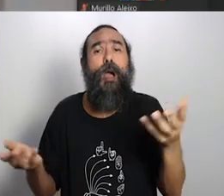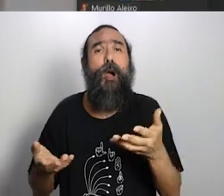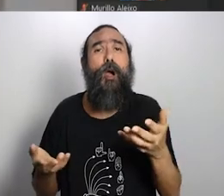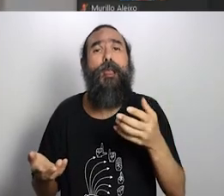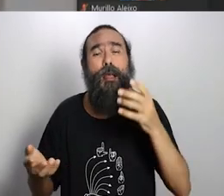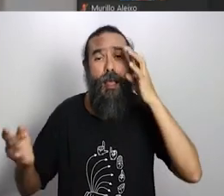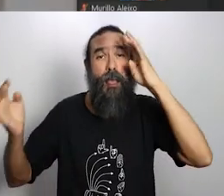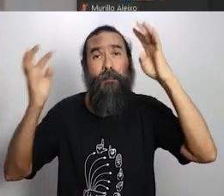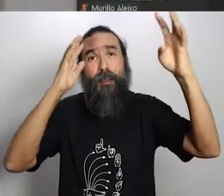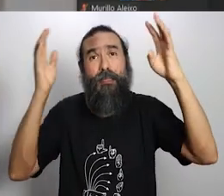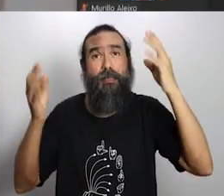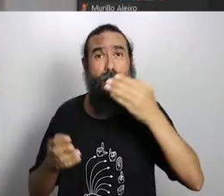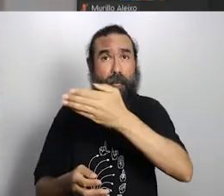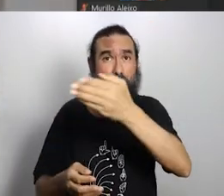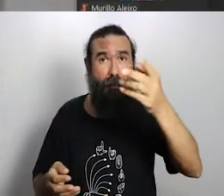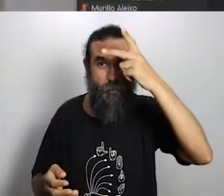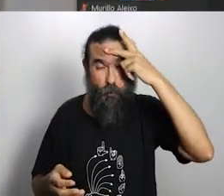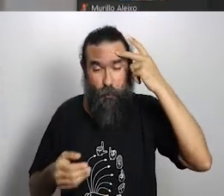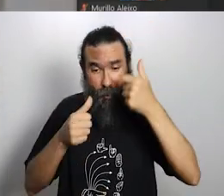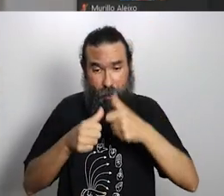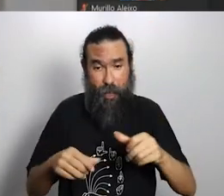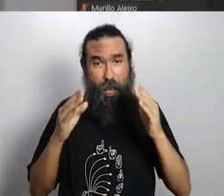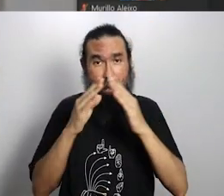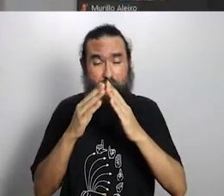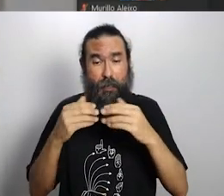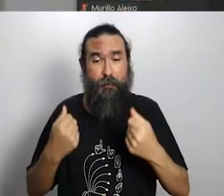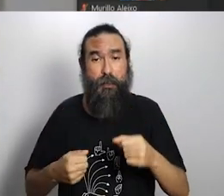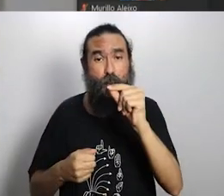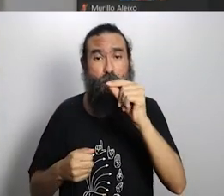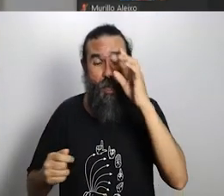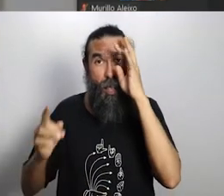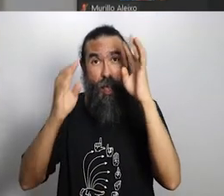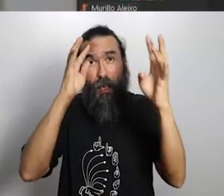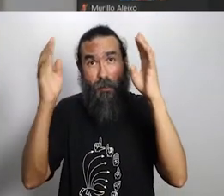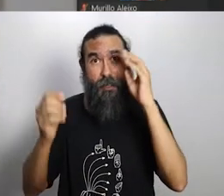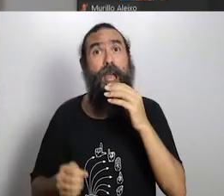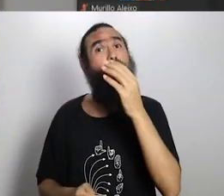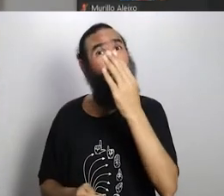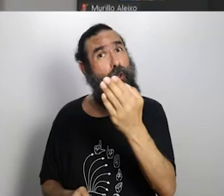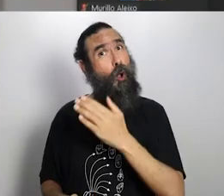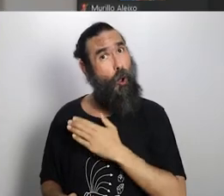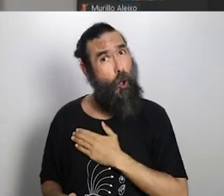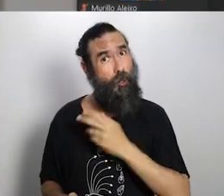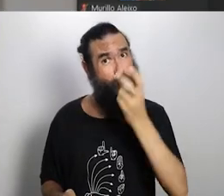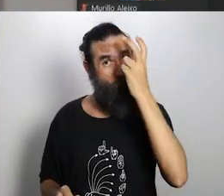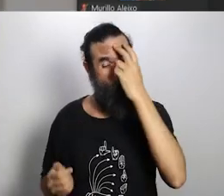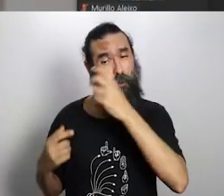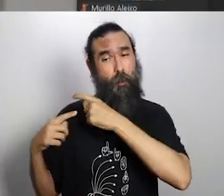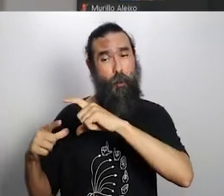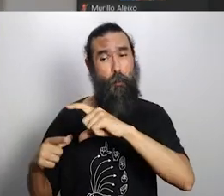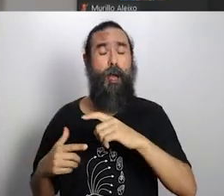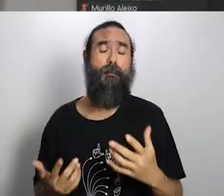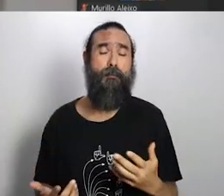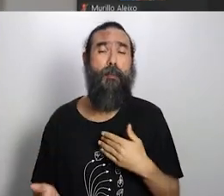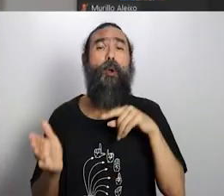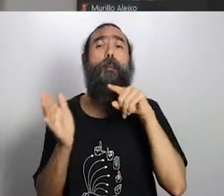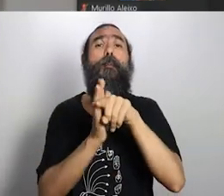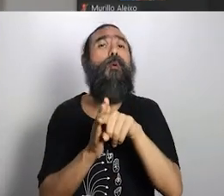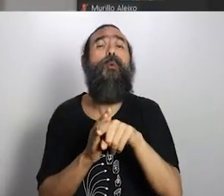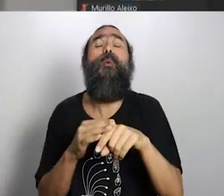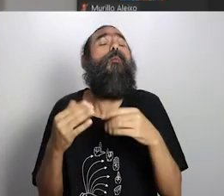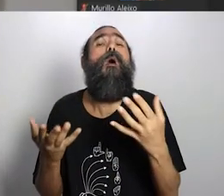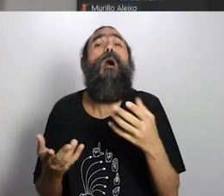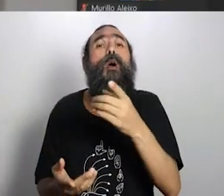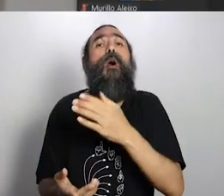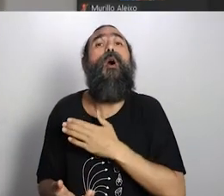que ponto? Você viu o show de Lia? Viu? Curtiu? Dançou? Brincou? Parou perto dela, perguntou como é que ela se sentia, quem era